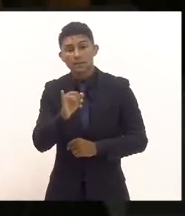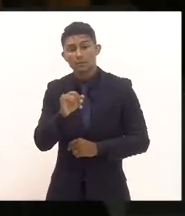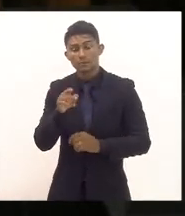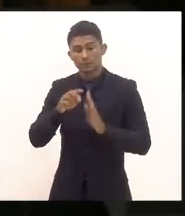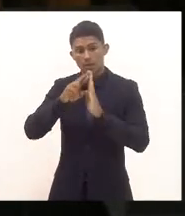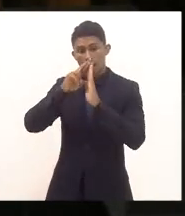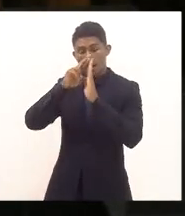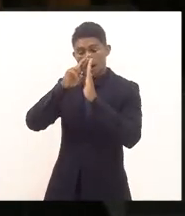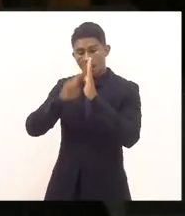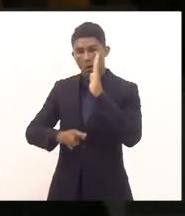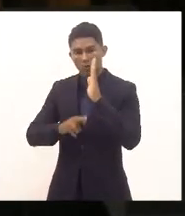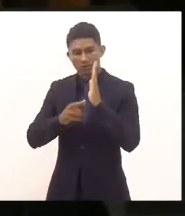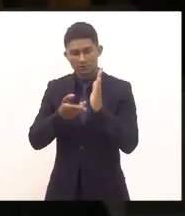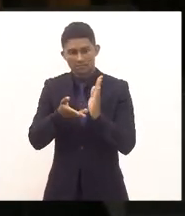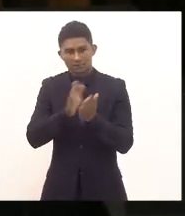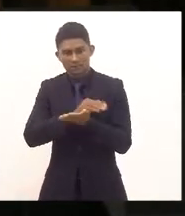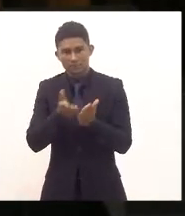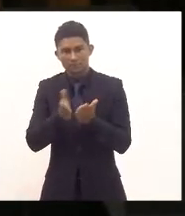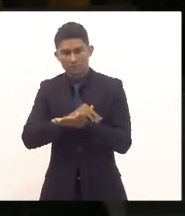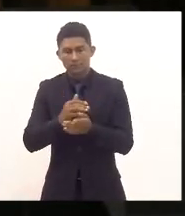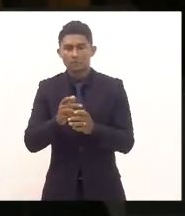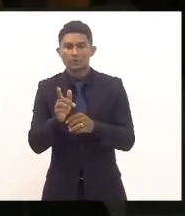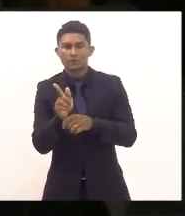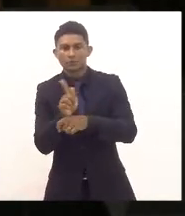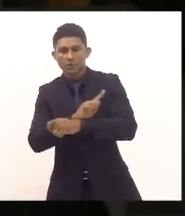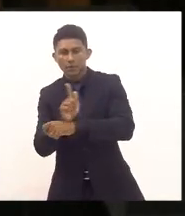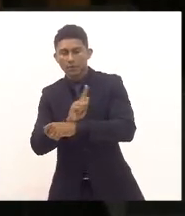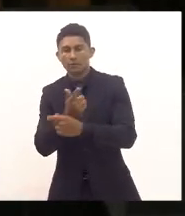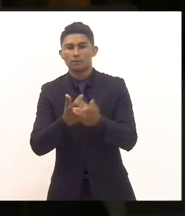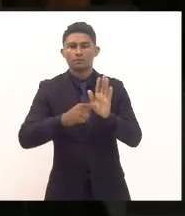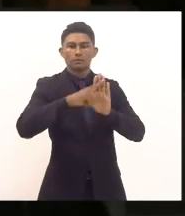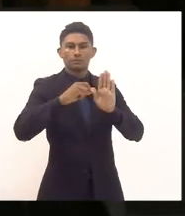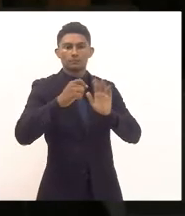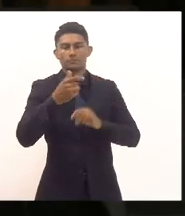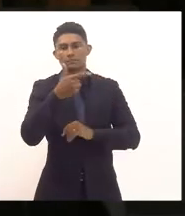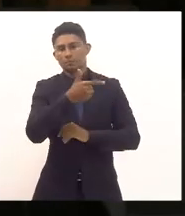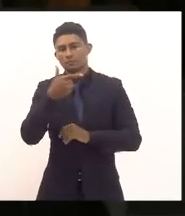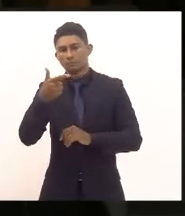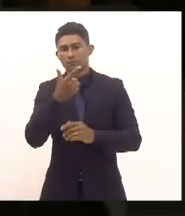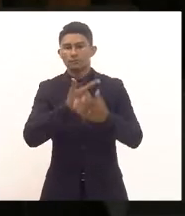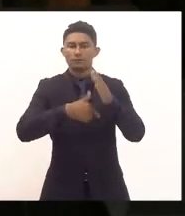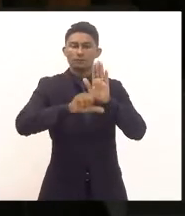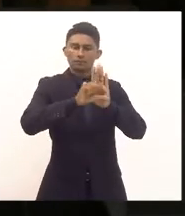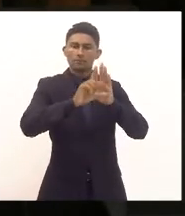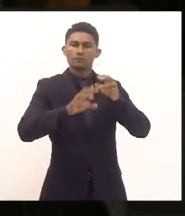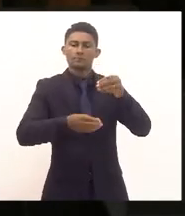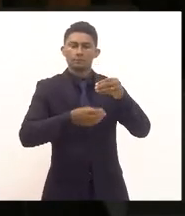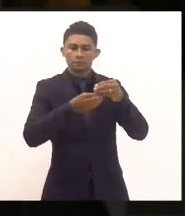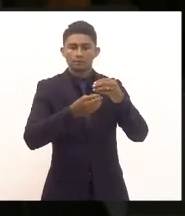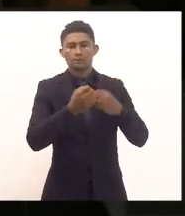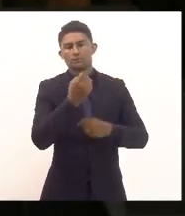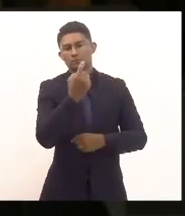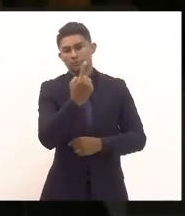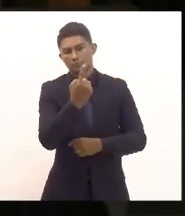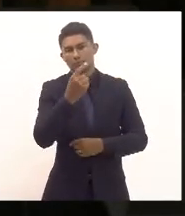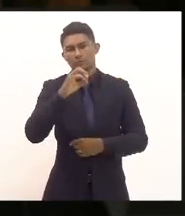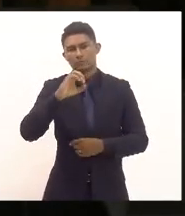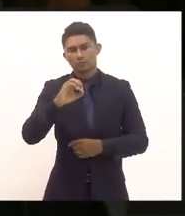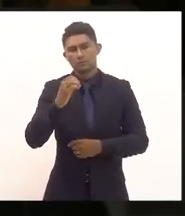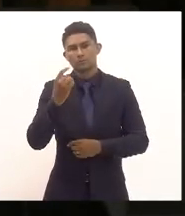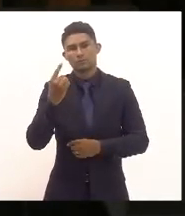de gestão fiscal a que se refere o artigo 22 da lei complementar 101